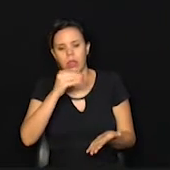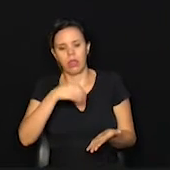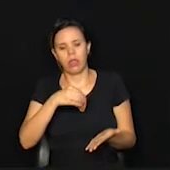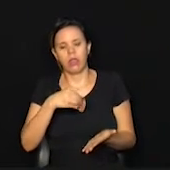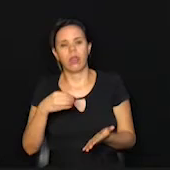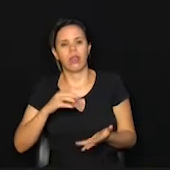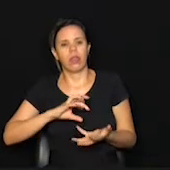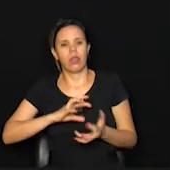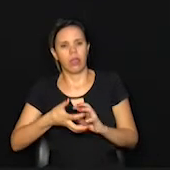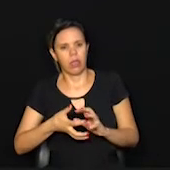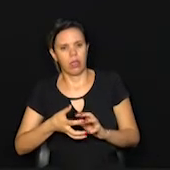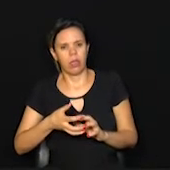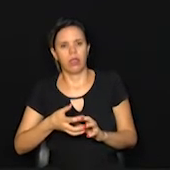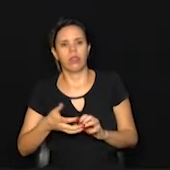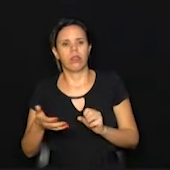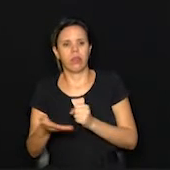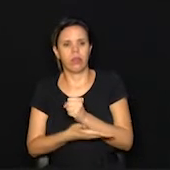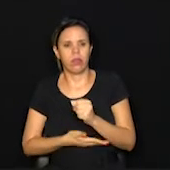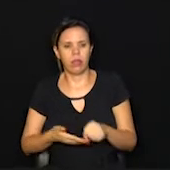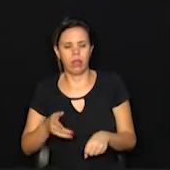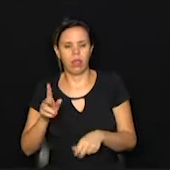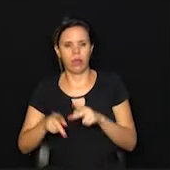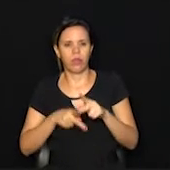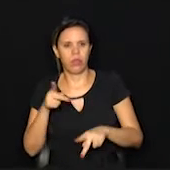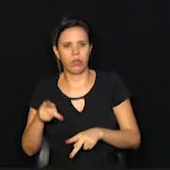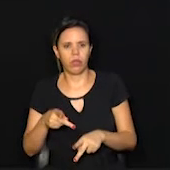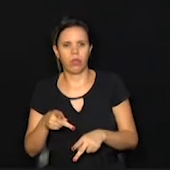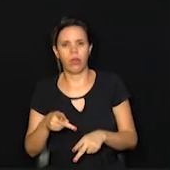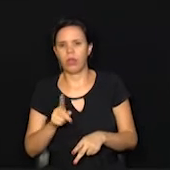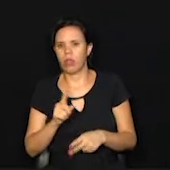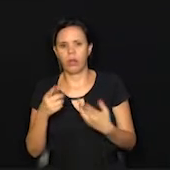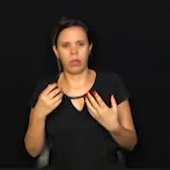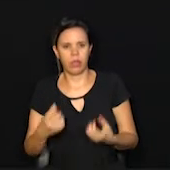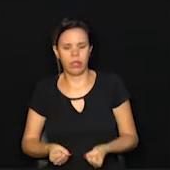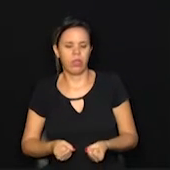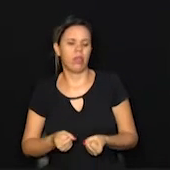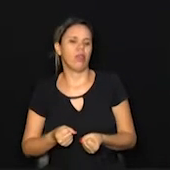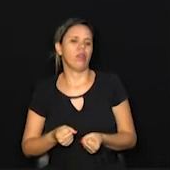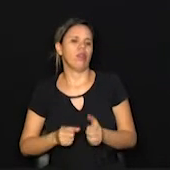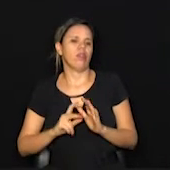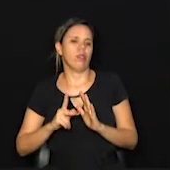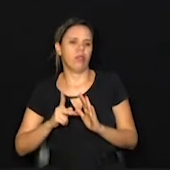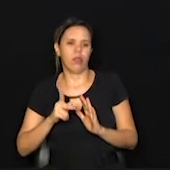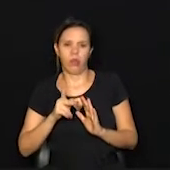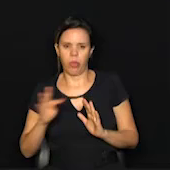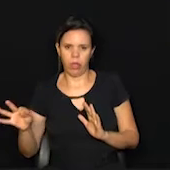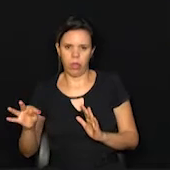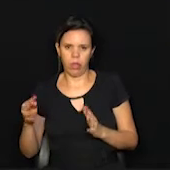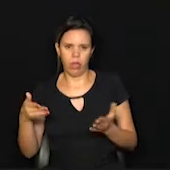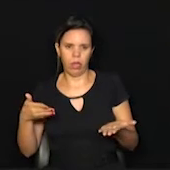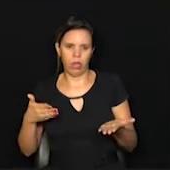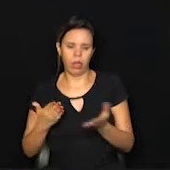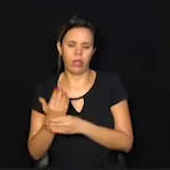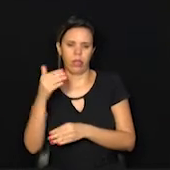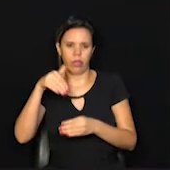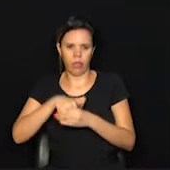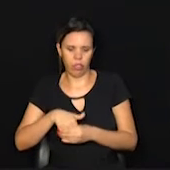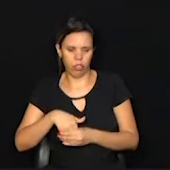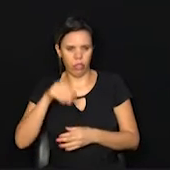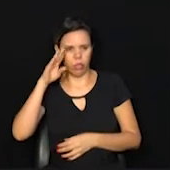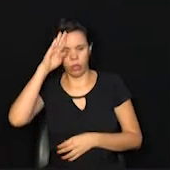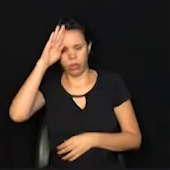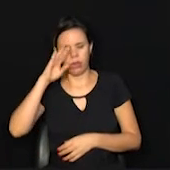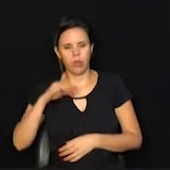de jango é o antipetismo que elegeu bolsonaro esta questão da van aí vem a questão